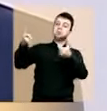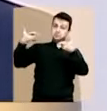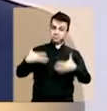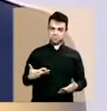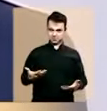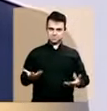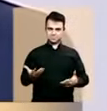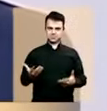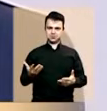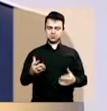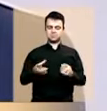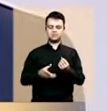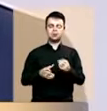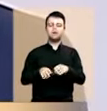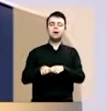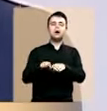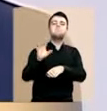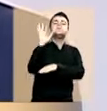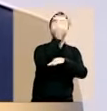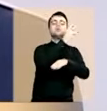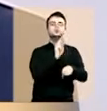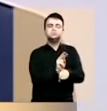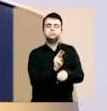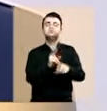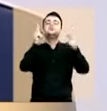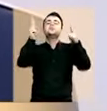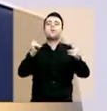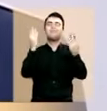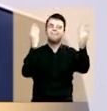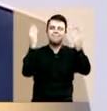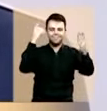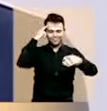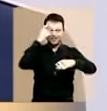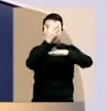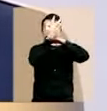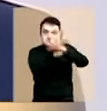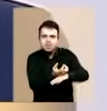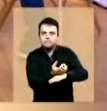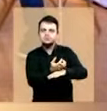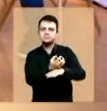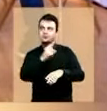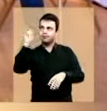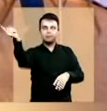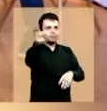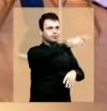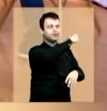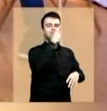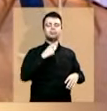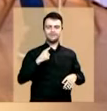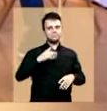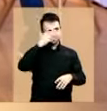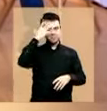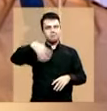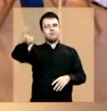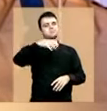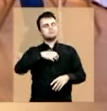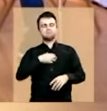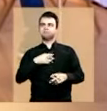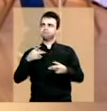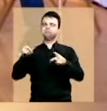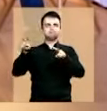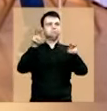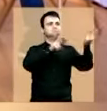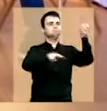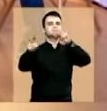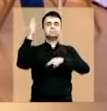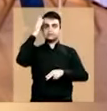Quer dizer, ela está aí, está acontecendo, não tem como falar que não existe, que não existe, né? O aquecimento global não existe, né? Assim, são fatos que a gente